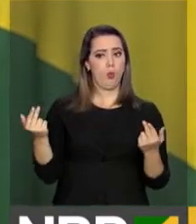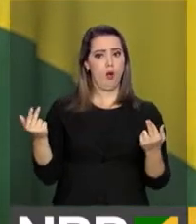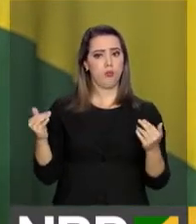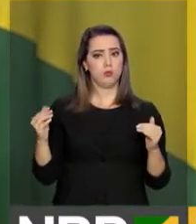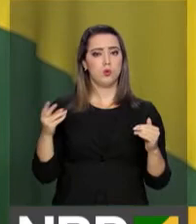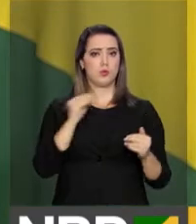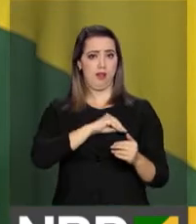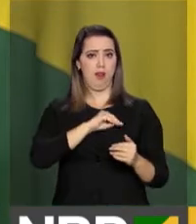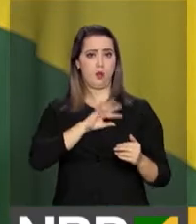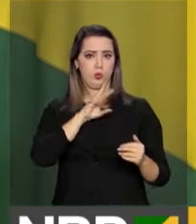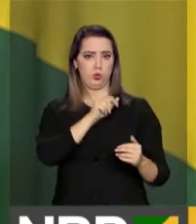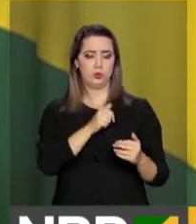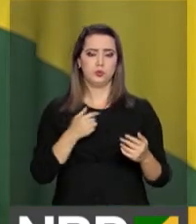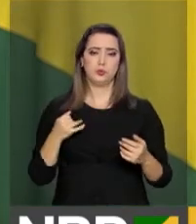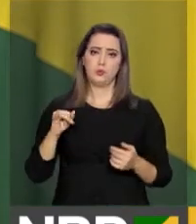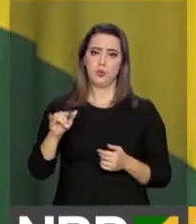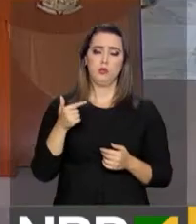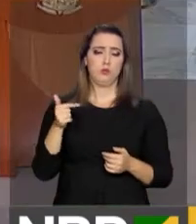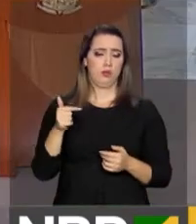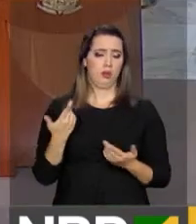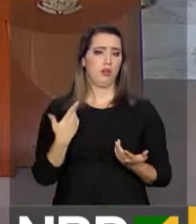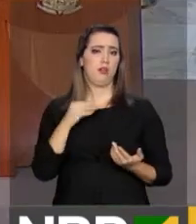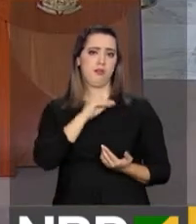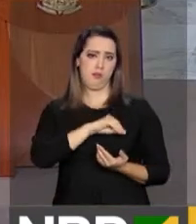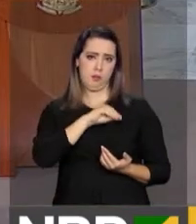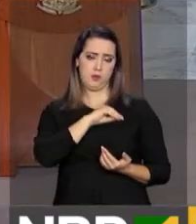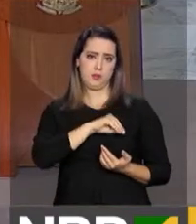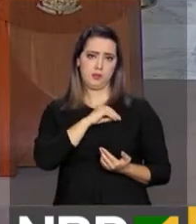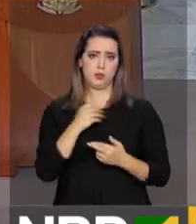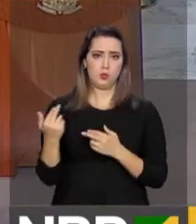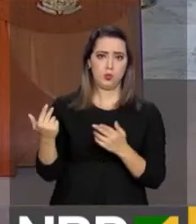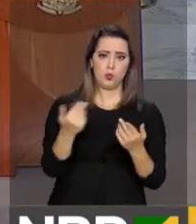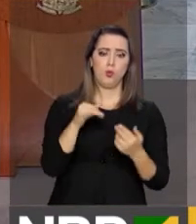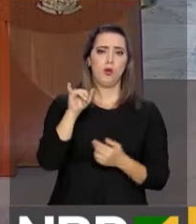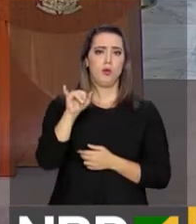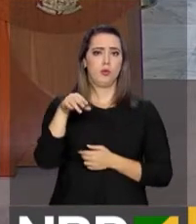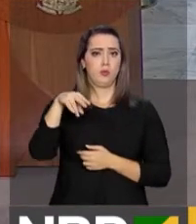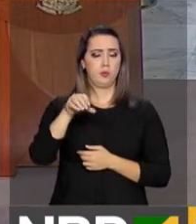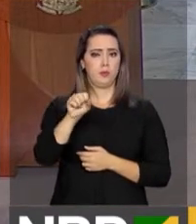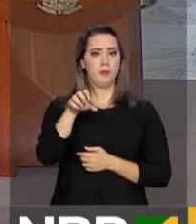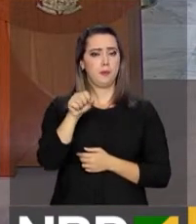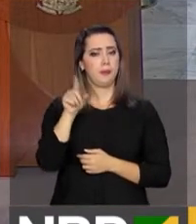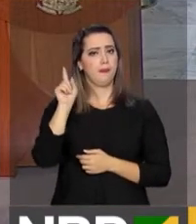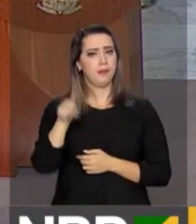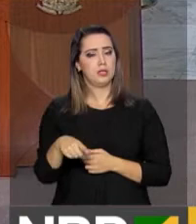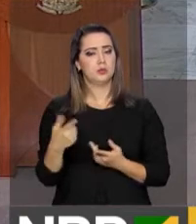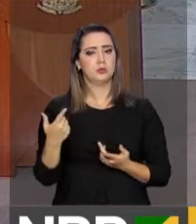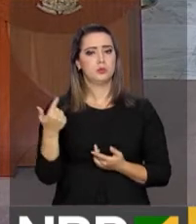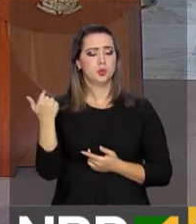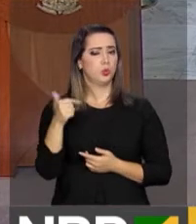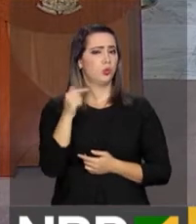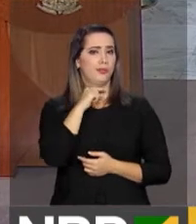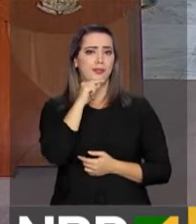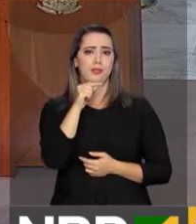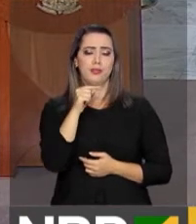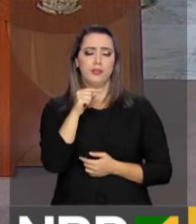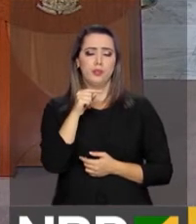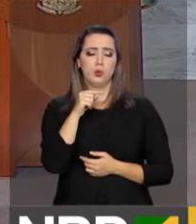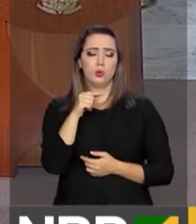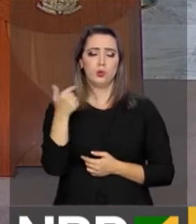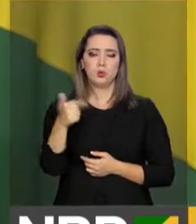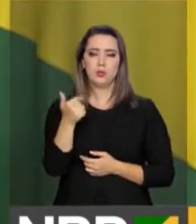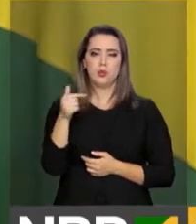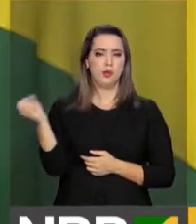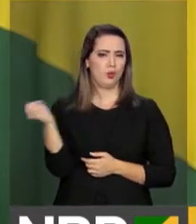se não o fizer se aposentará pelo nível do inss isto aliás não é novidade porque já